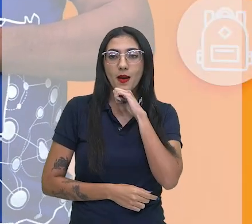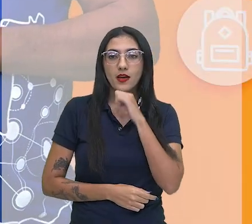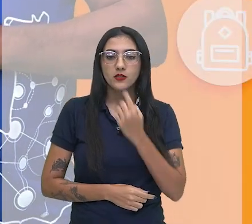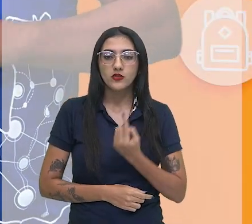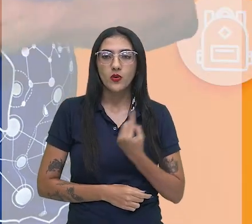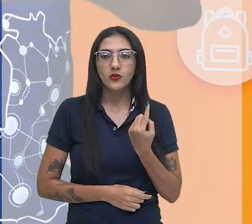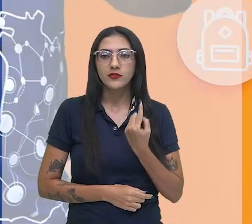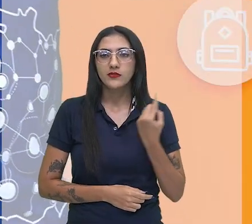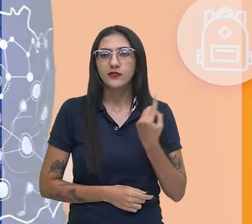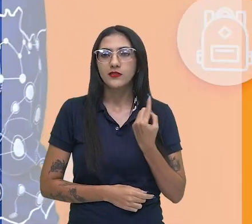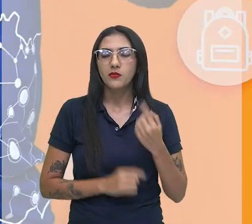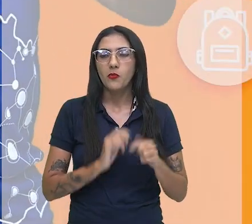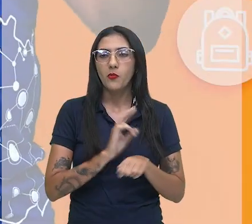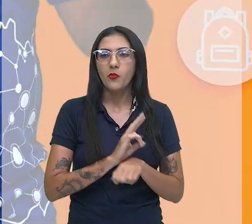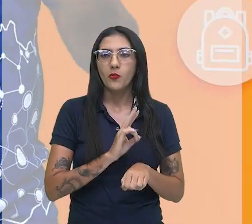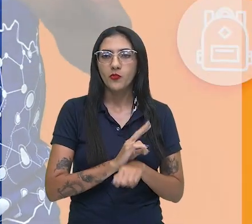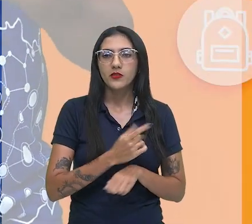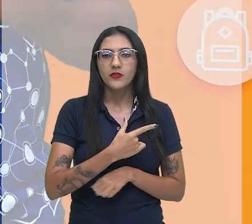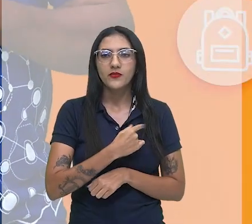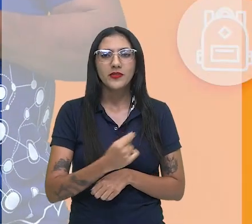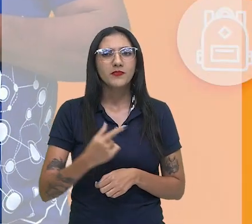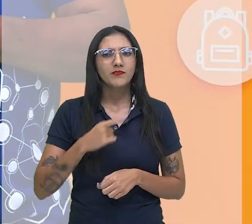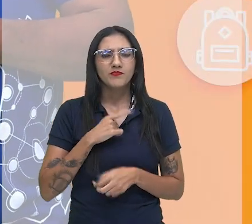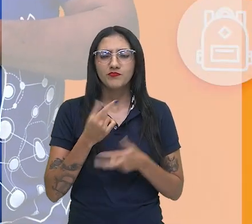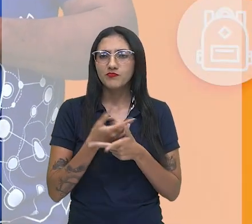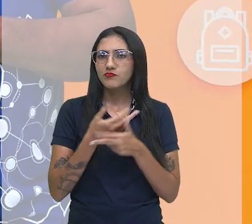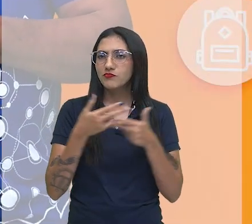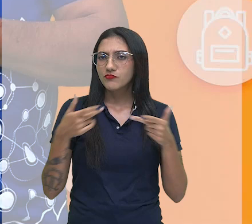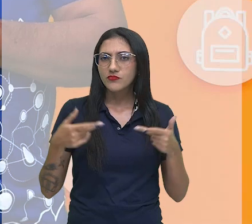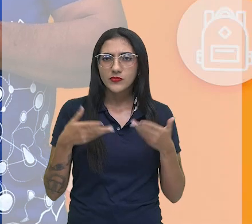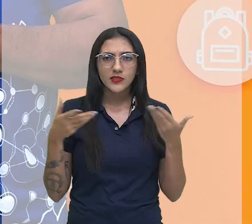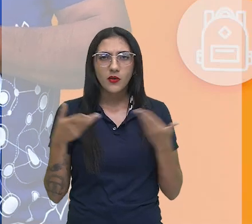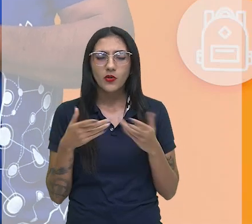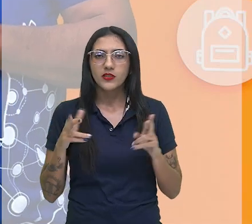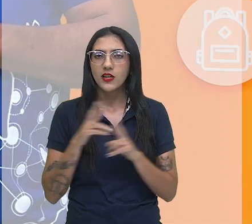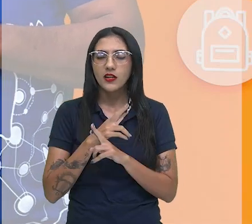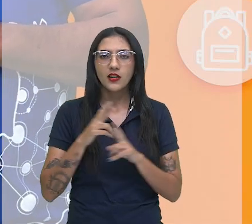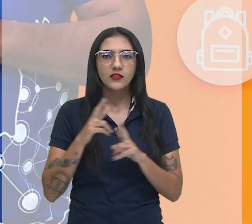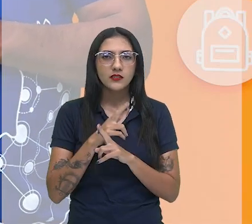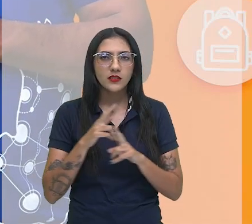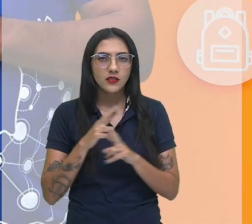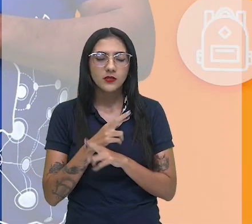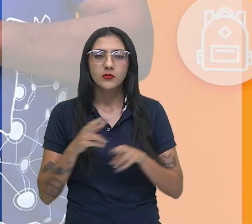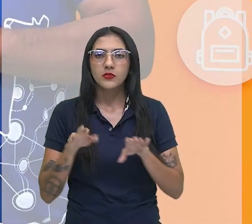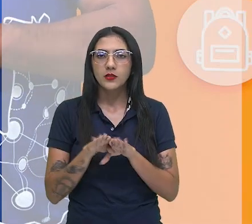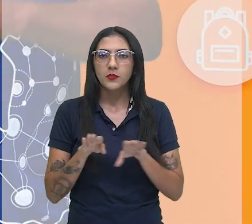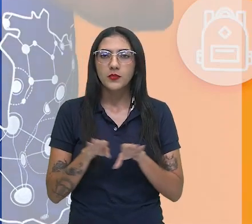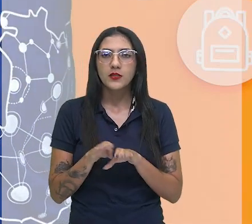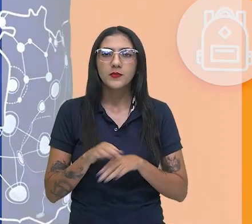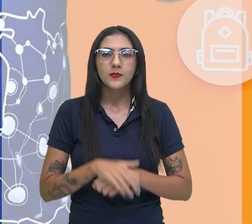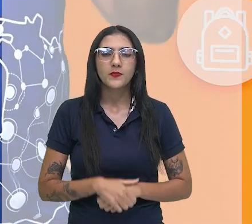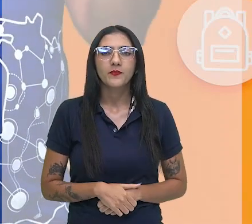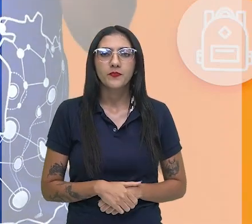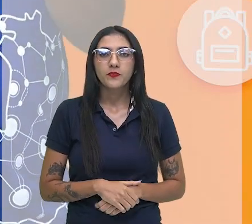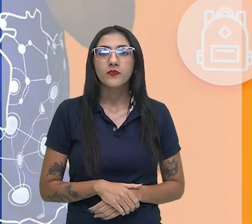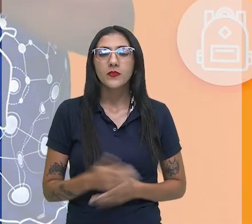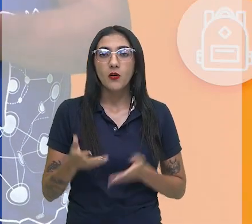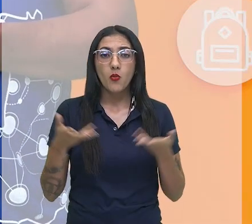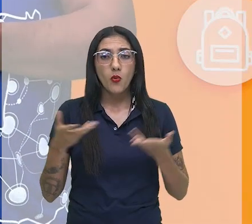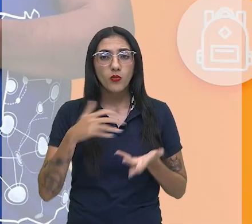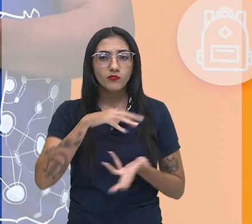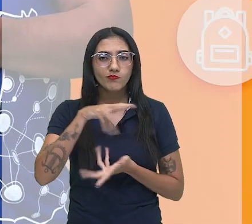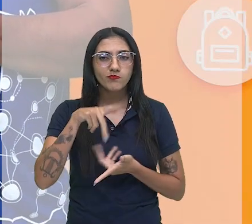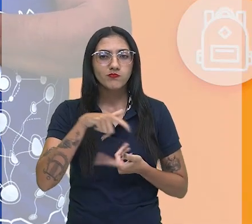né? Ou temos vários tipos de formação de relações de casais, né? Então, o mundo